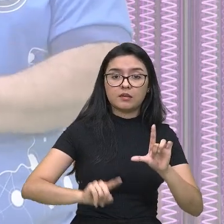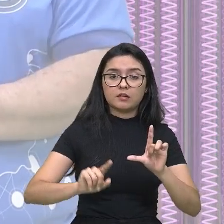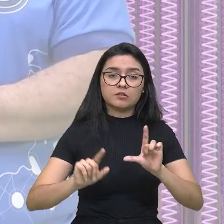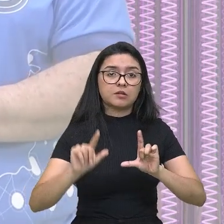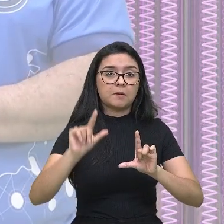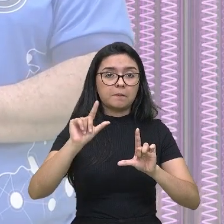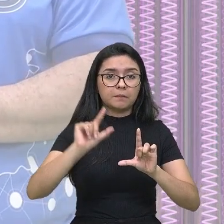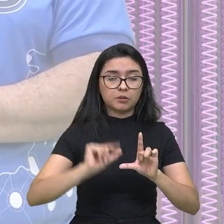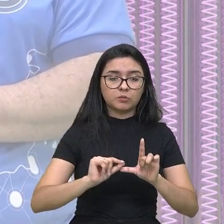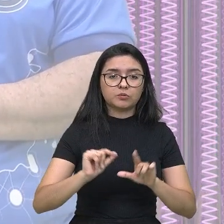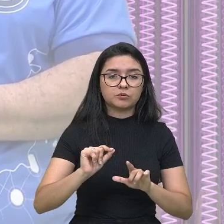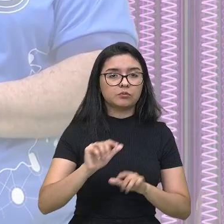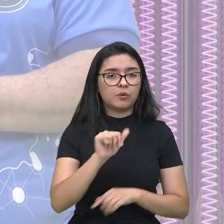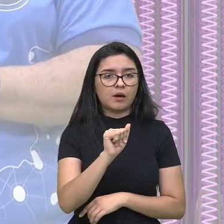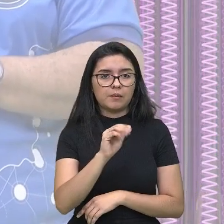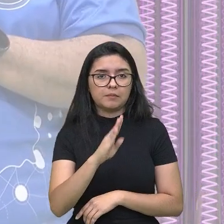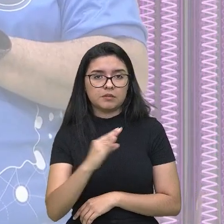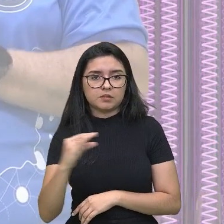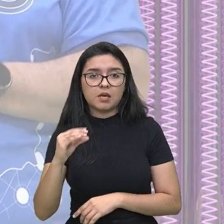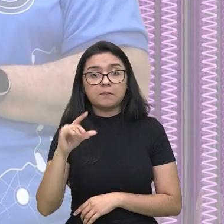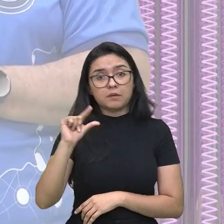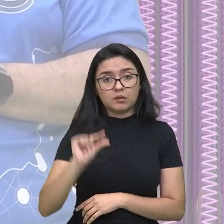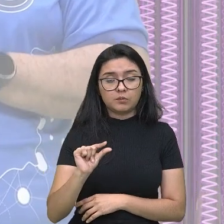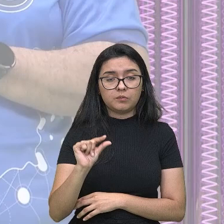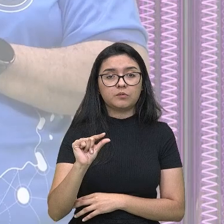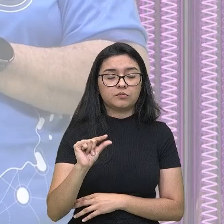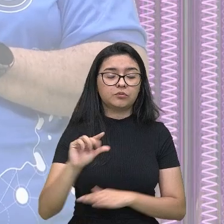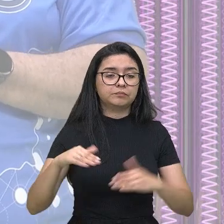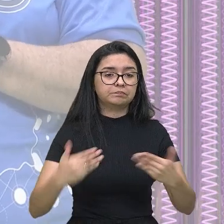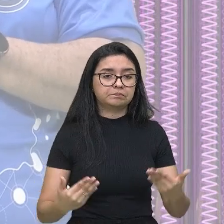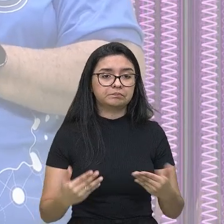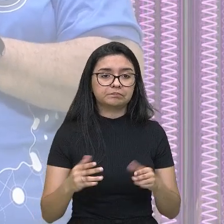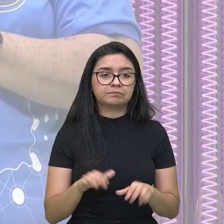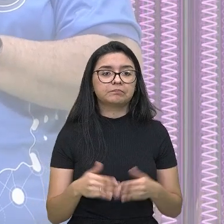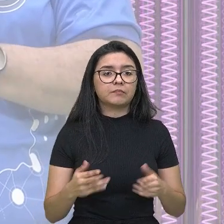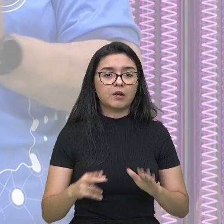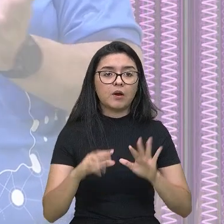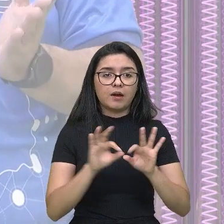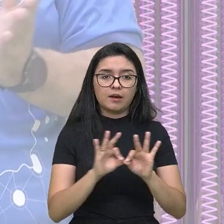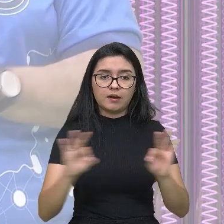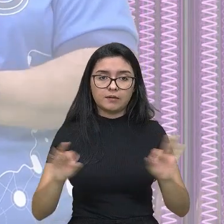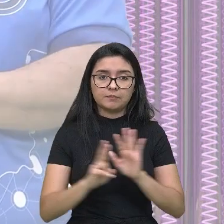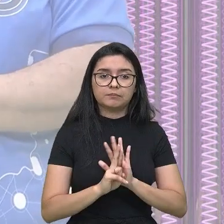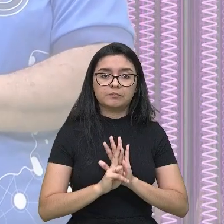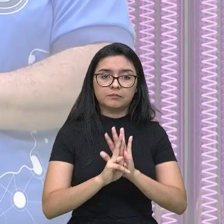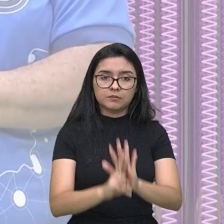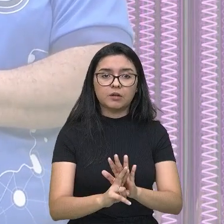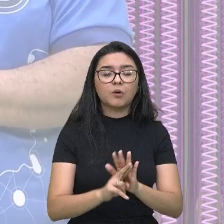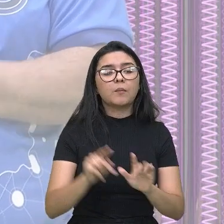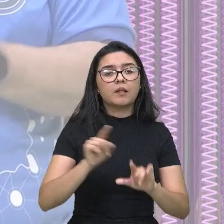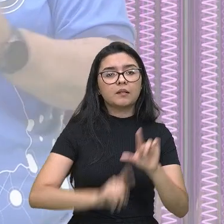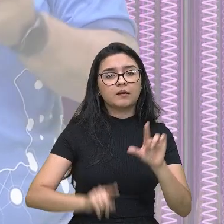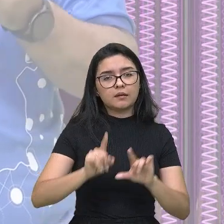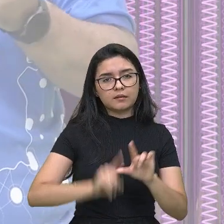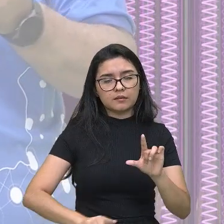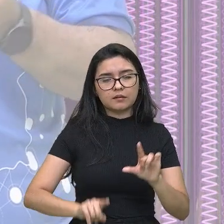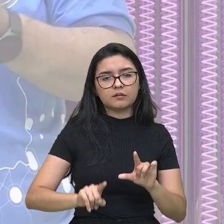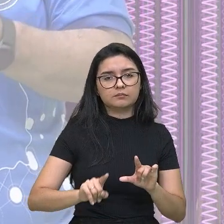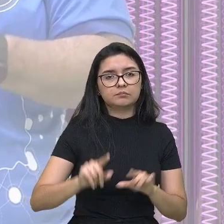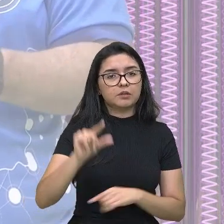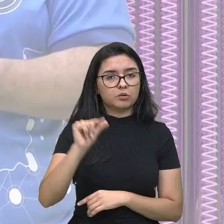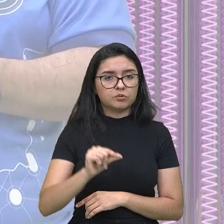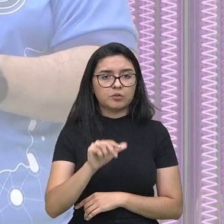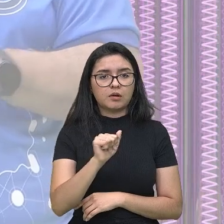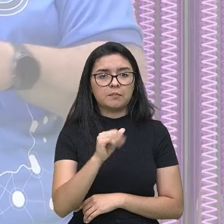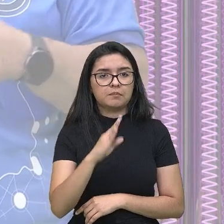minúsculas do nosso alfabeto. Olha só, a reta é indicada por letras minúsculas do nosso alfabeto. Pode ser A, B,